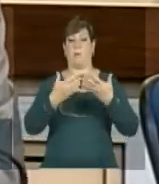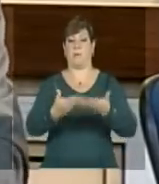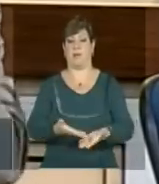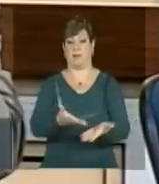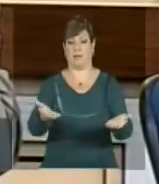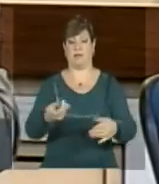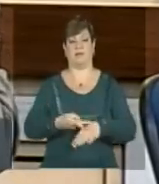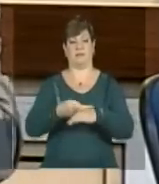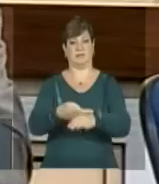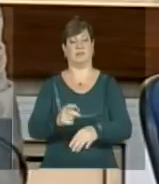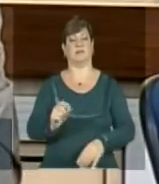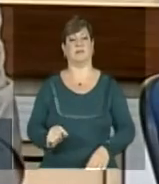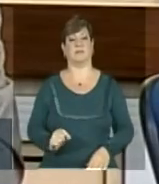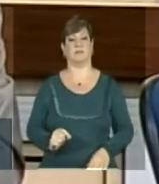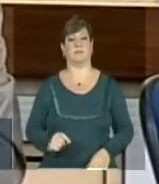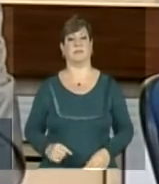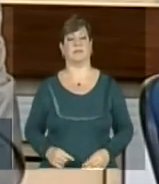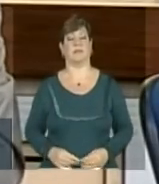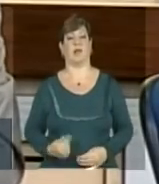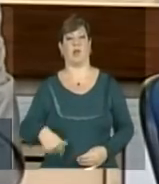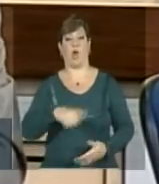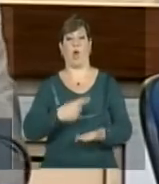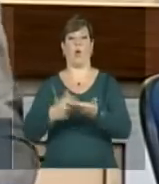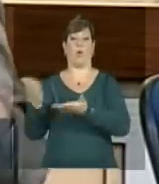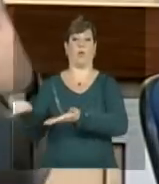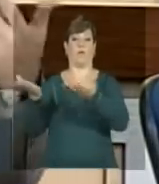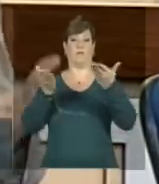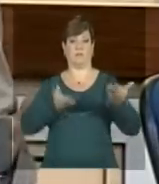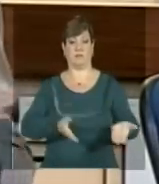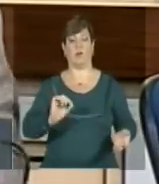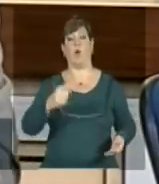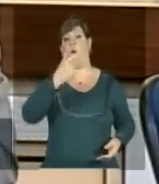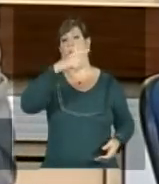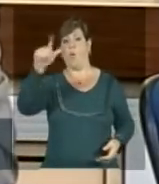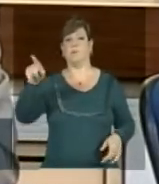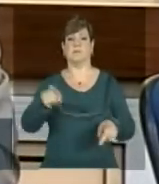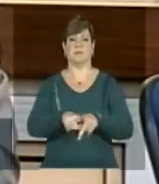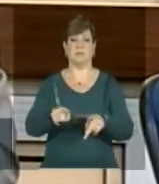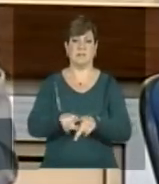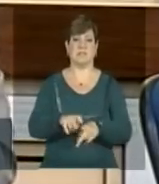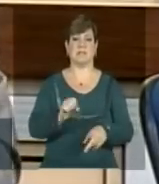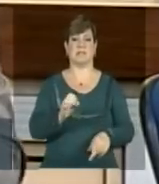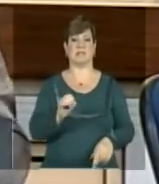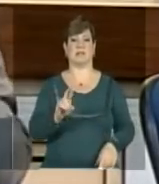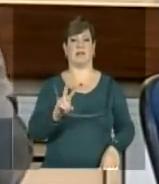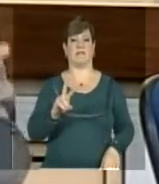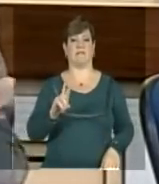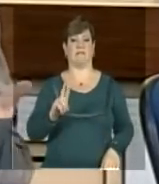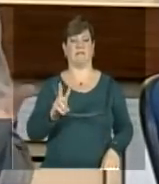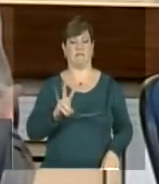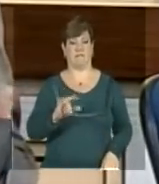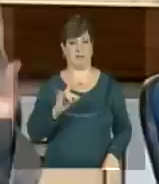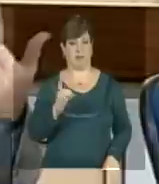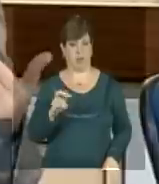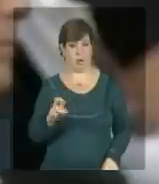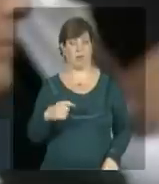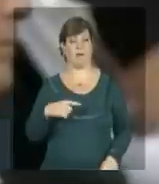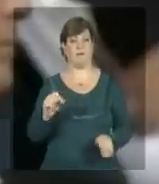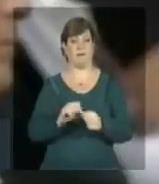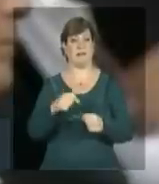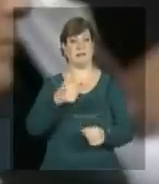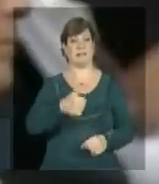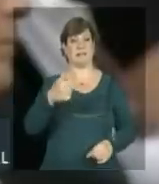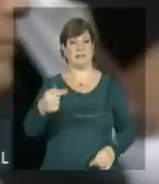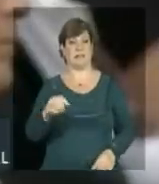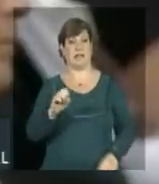homenageados e convidamos que outros servidores também se inscrevam na 17ª edição e que vocês